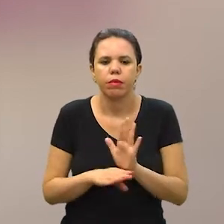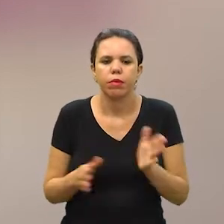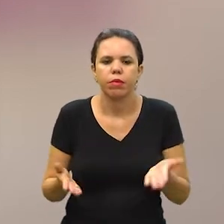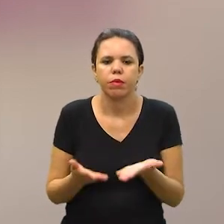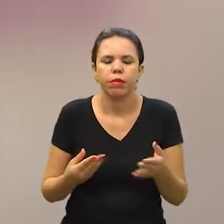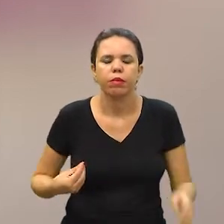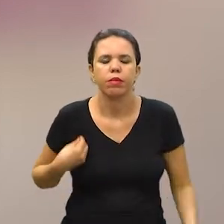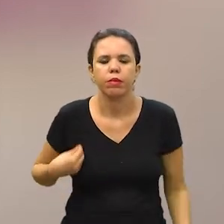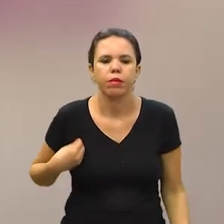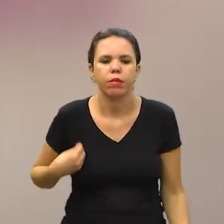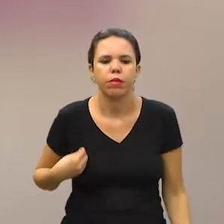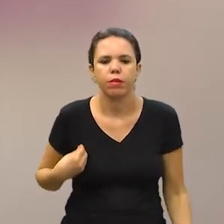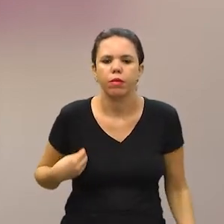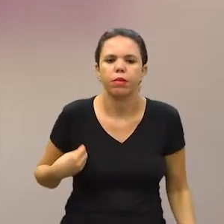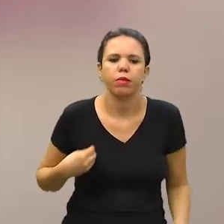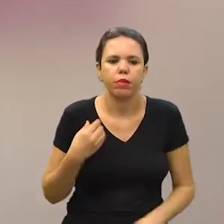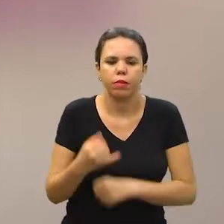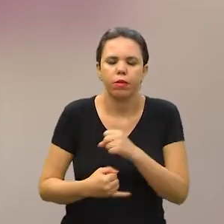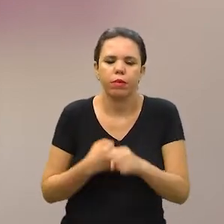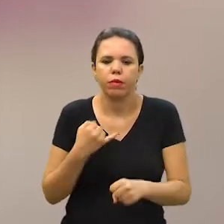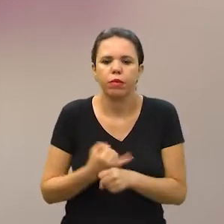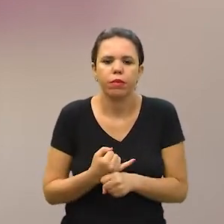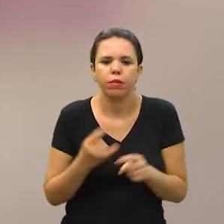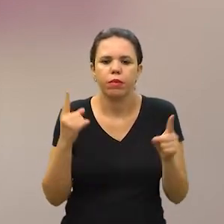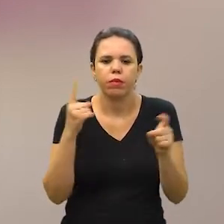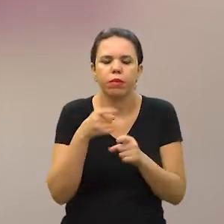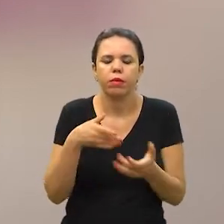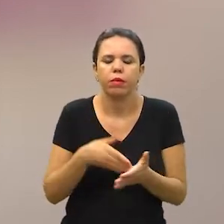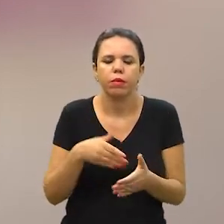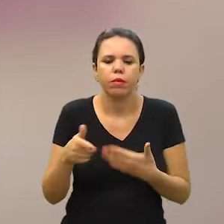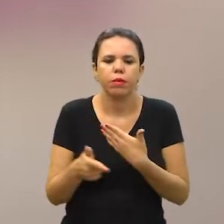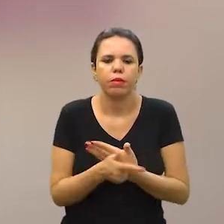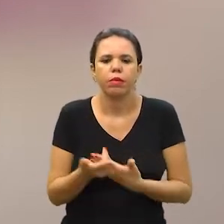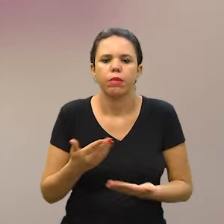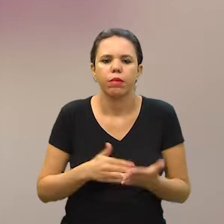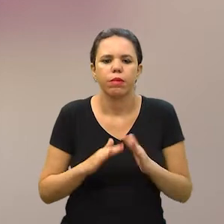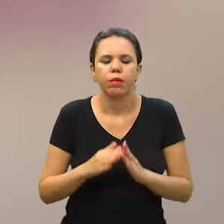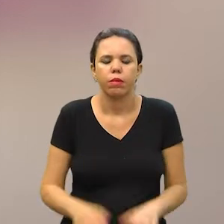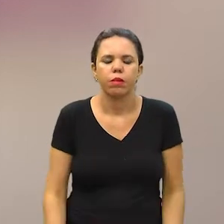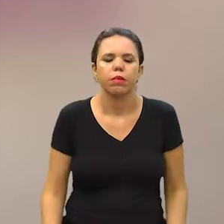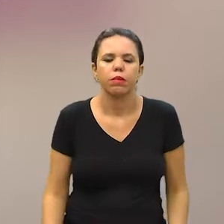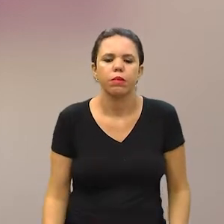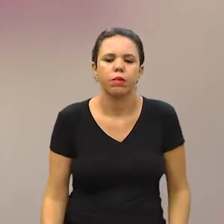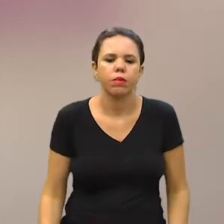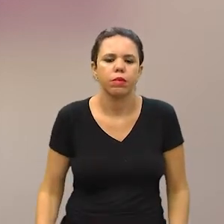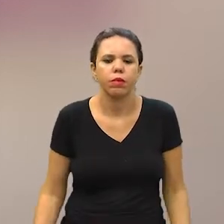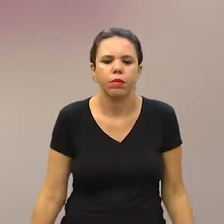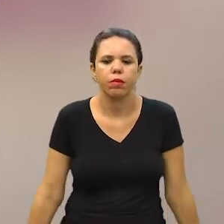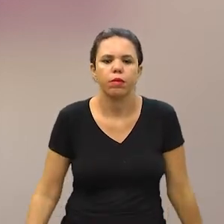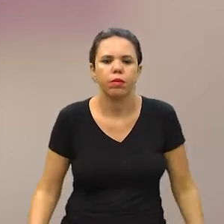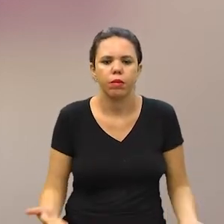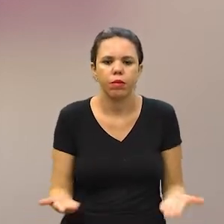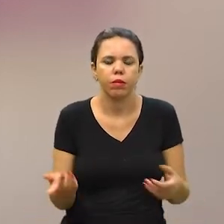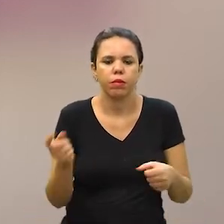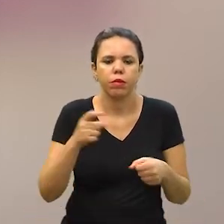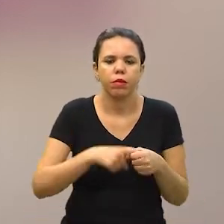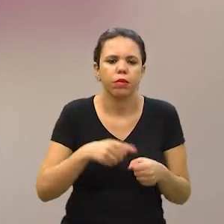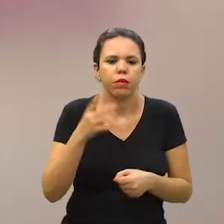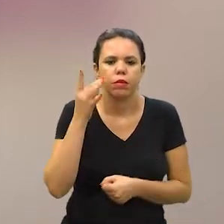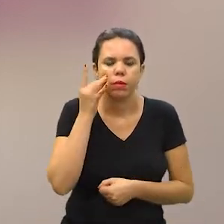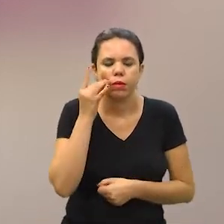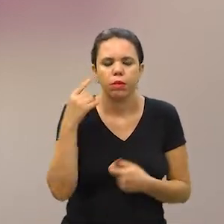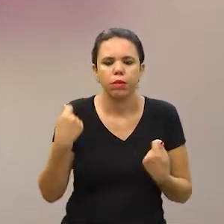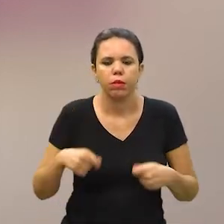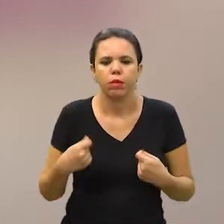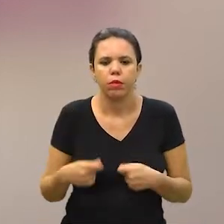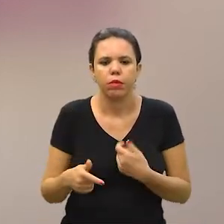A gente esteve no ensino remoto, então isso dificultou um pouco o papel da escola nesse sentido, mas agora que a gente está voltando para o